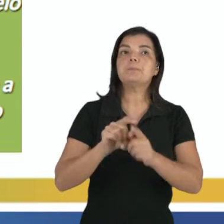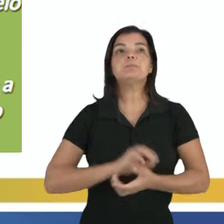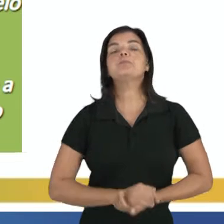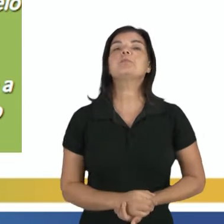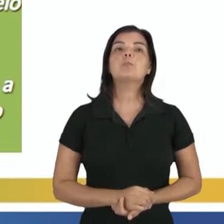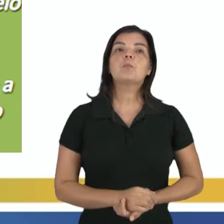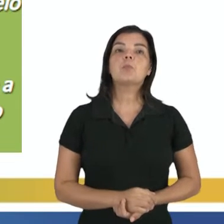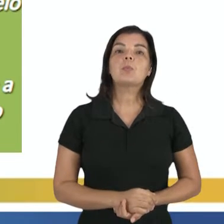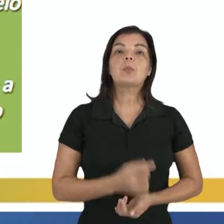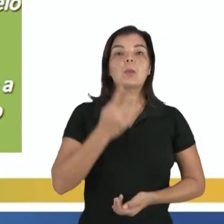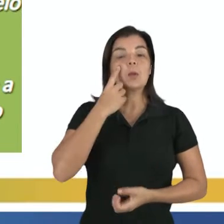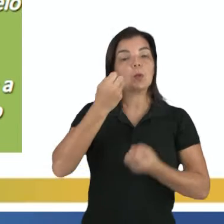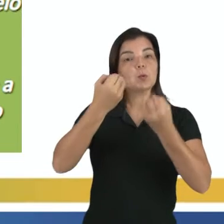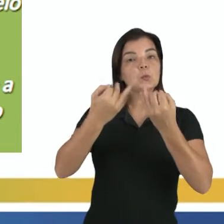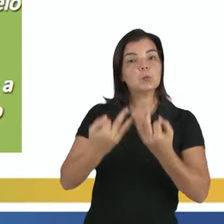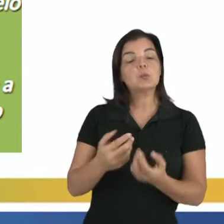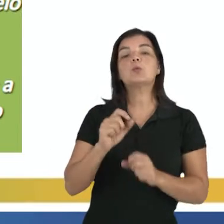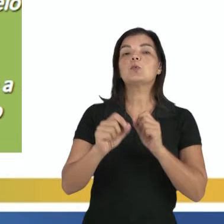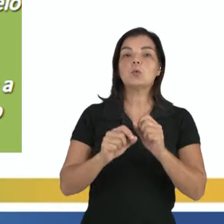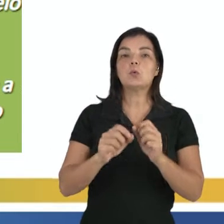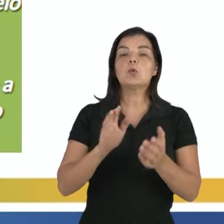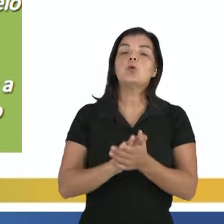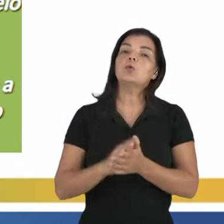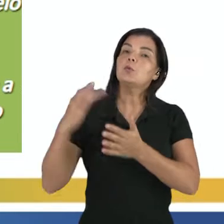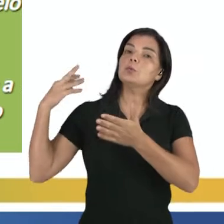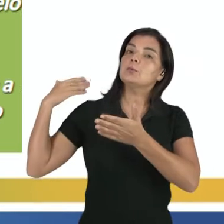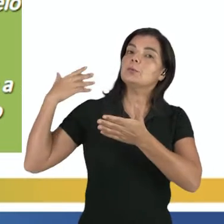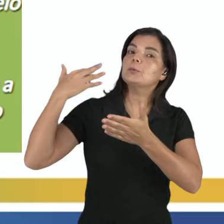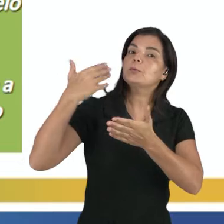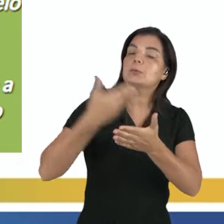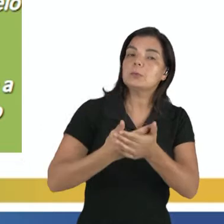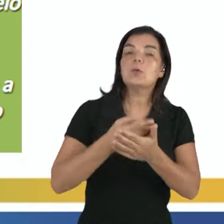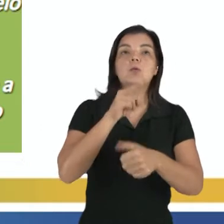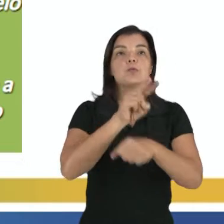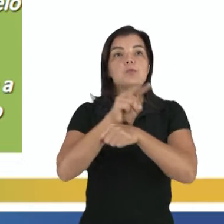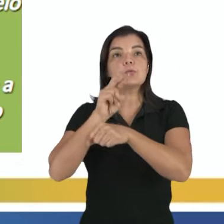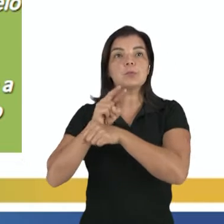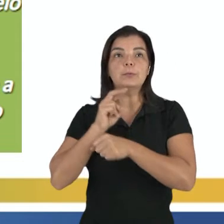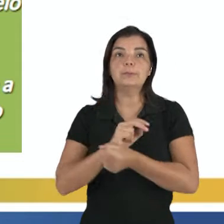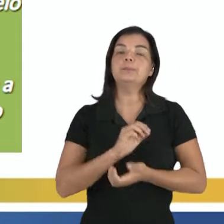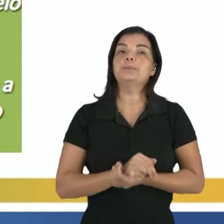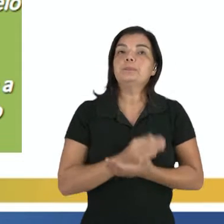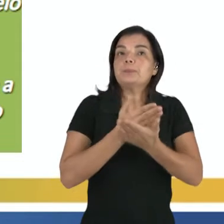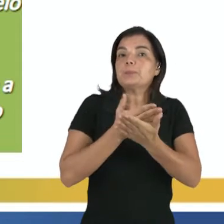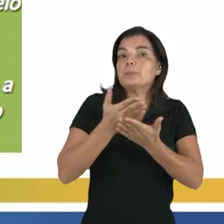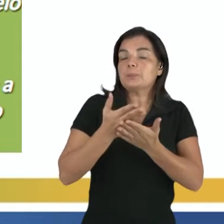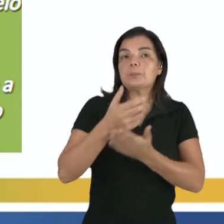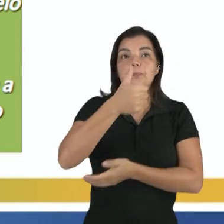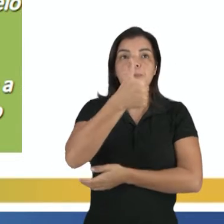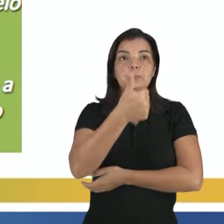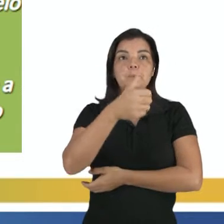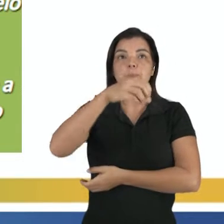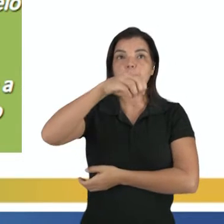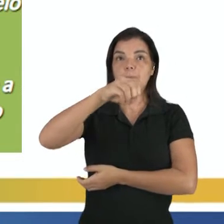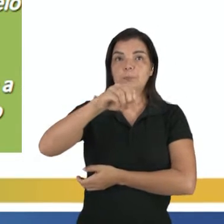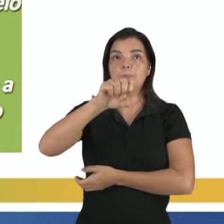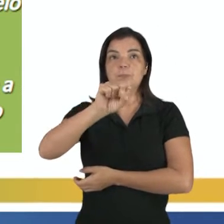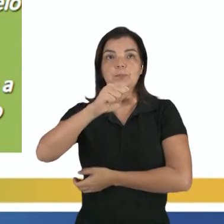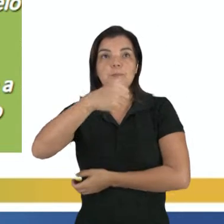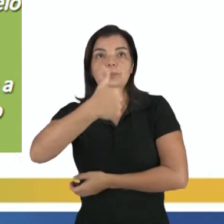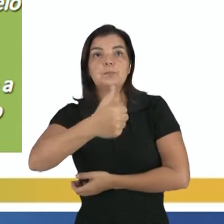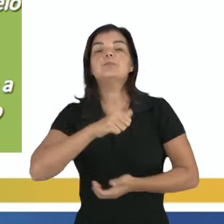Bom, vamos falar um pouco, então, do histórico dessas unidades de conservação. A princípio, em